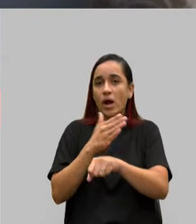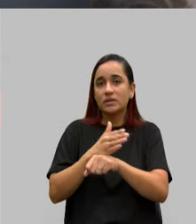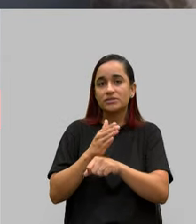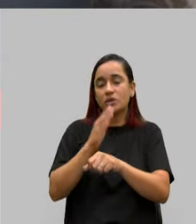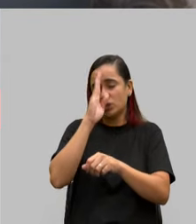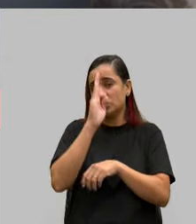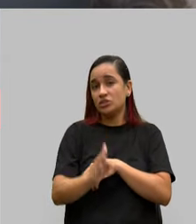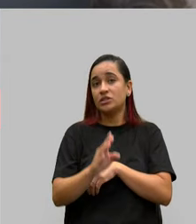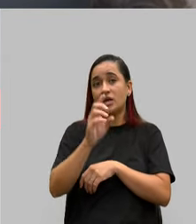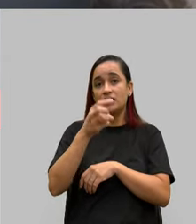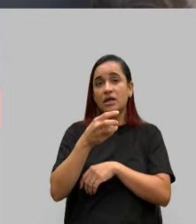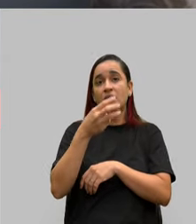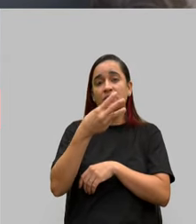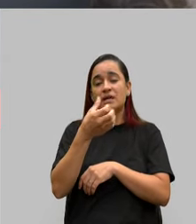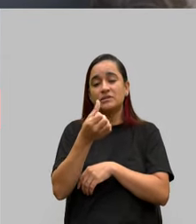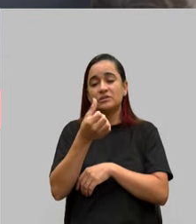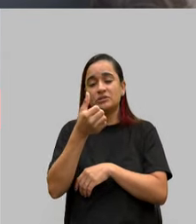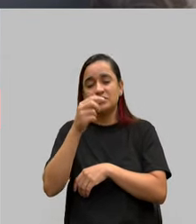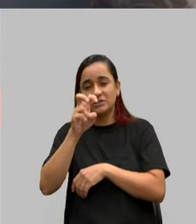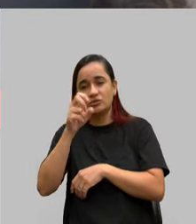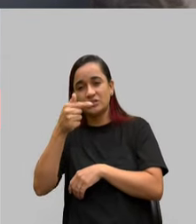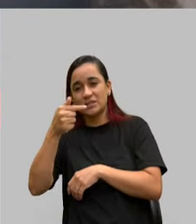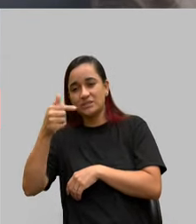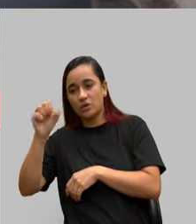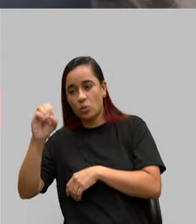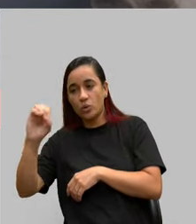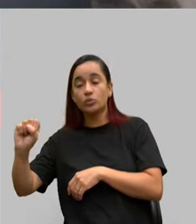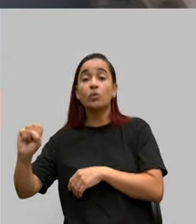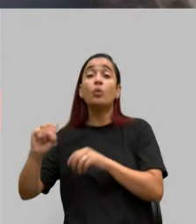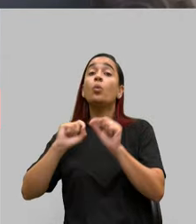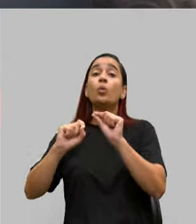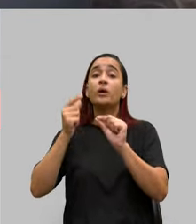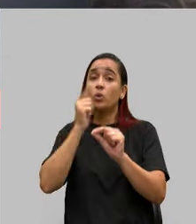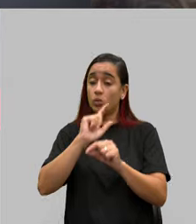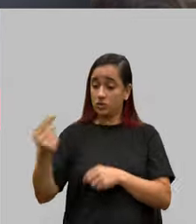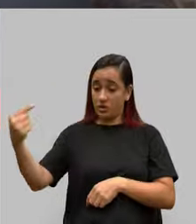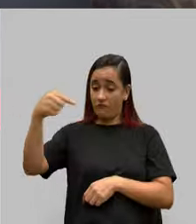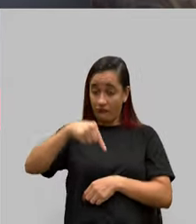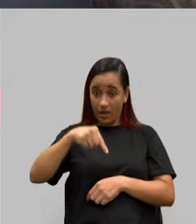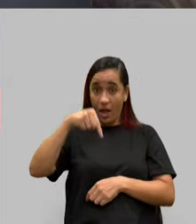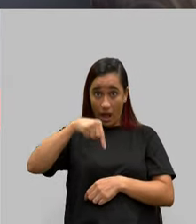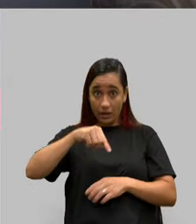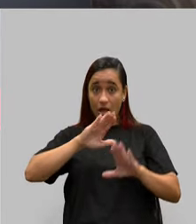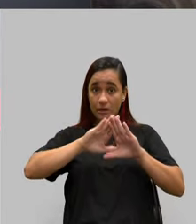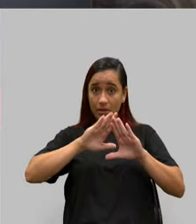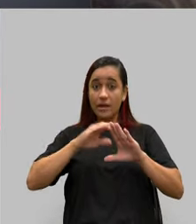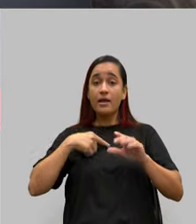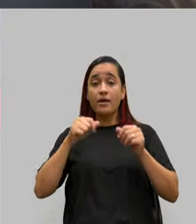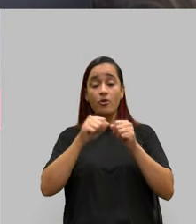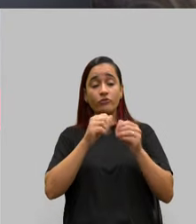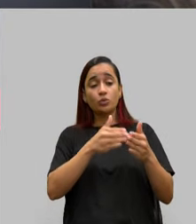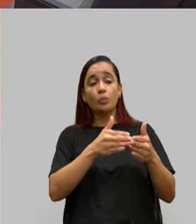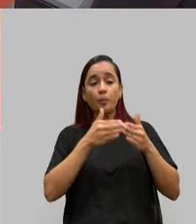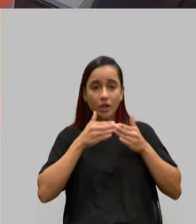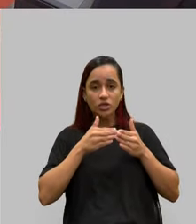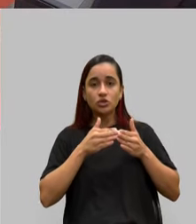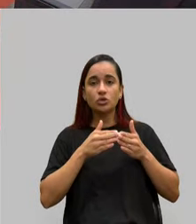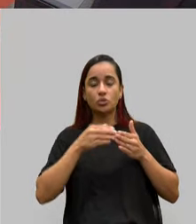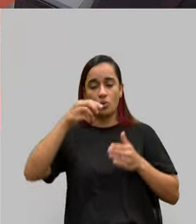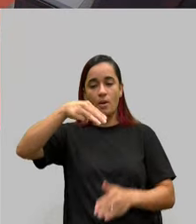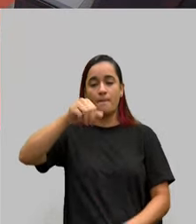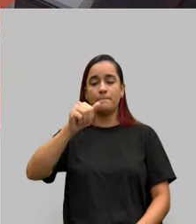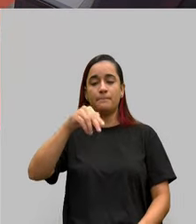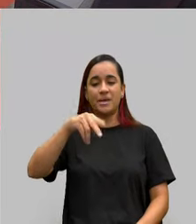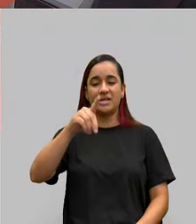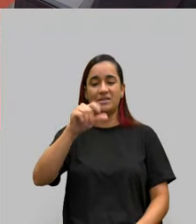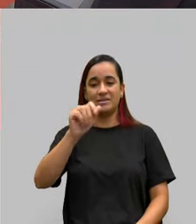5708 e ela só foi possível por causa de uma vinda nesta casa onde eu fiz um mandato fiz um pedido para um mandato